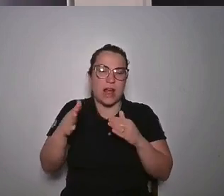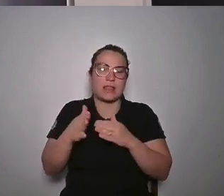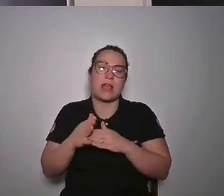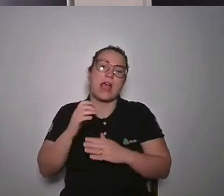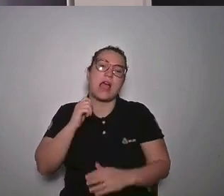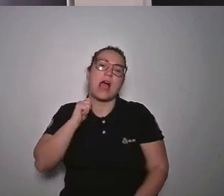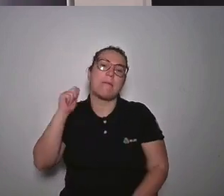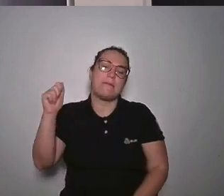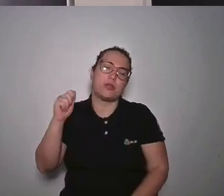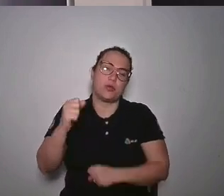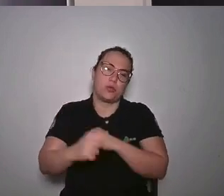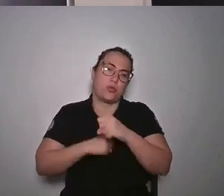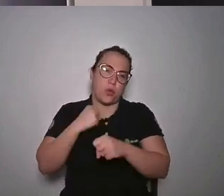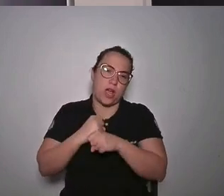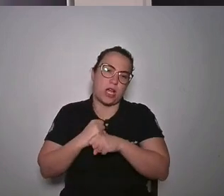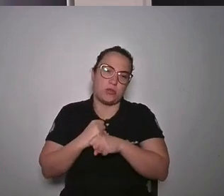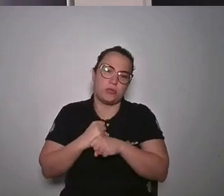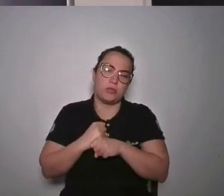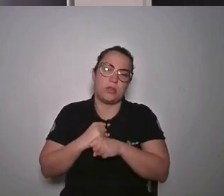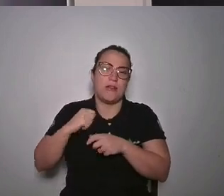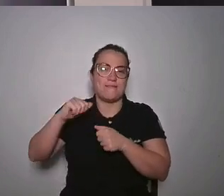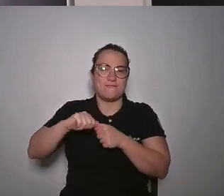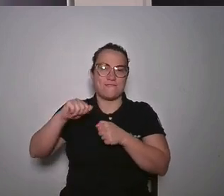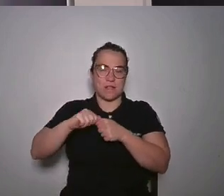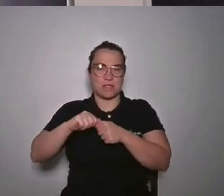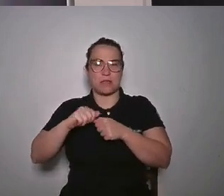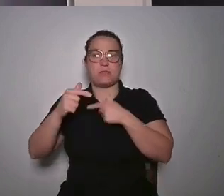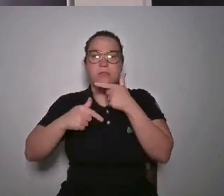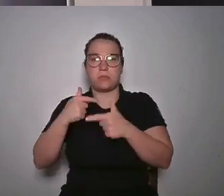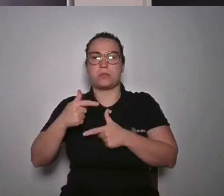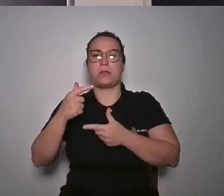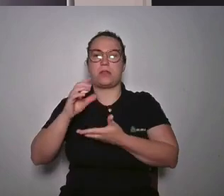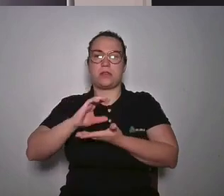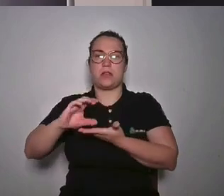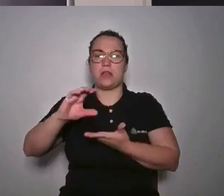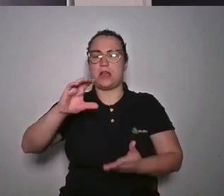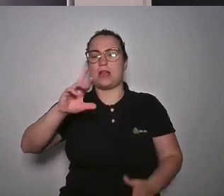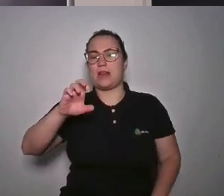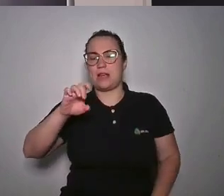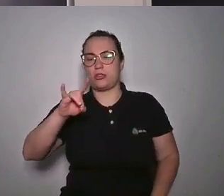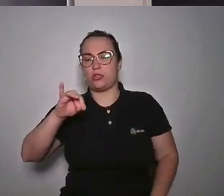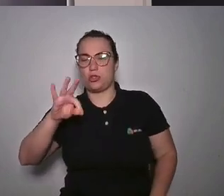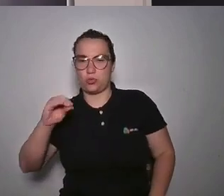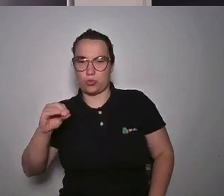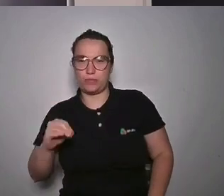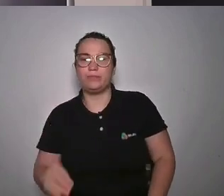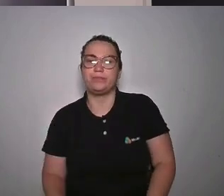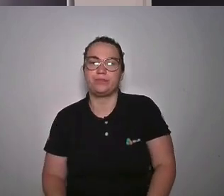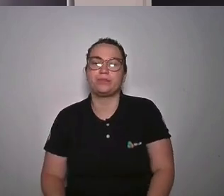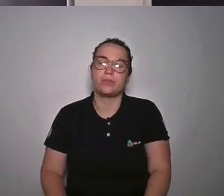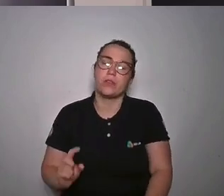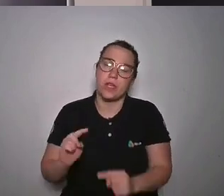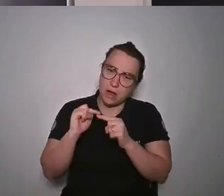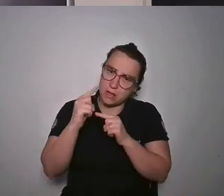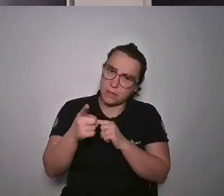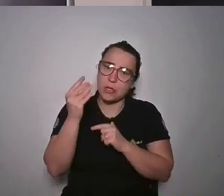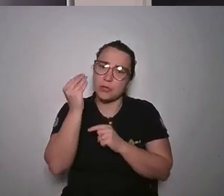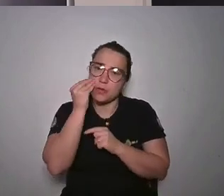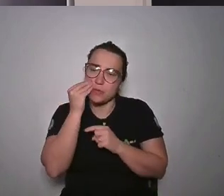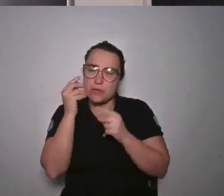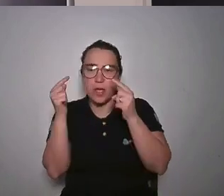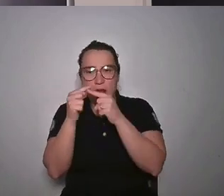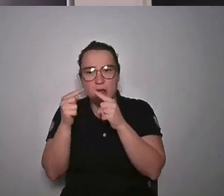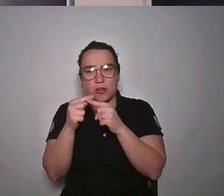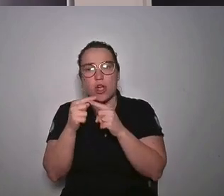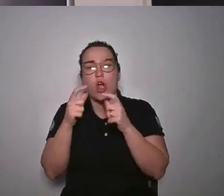que vem fazer operação de crédito, entraria ali. Depois a gente vai ver na onde é que vai ser aplicado os